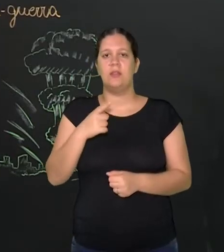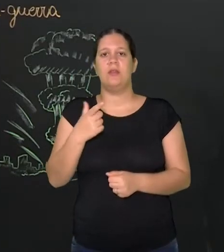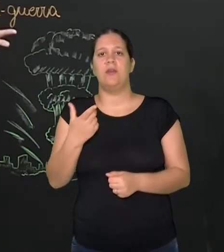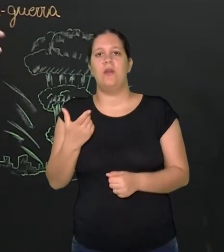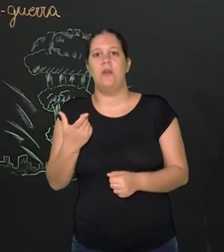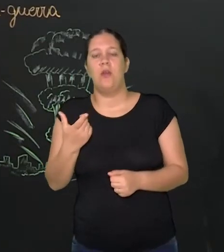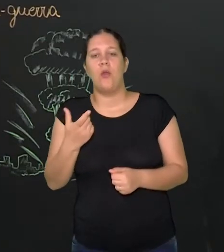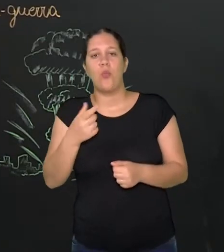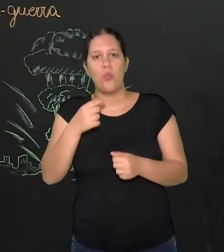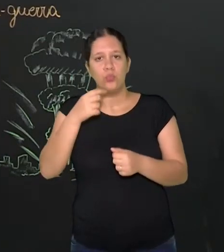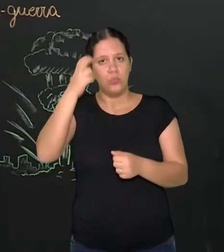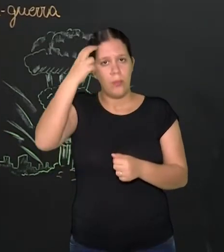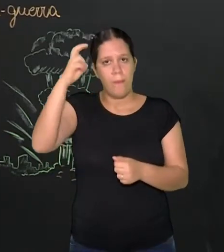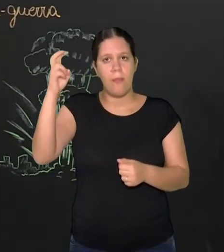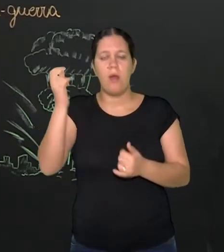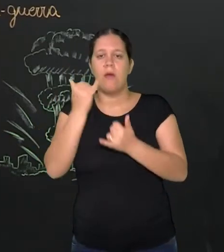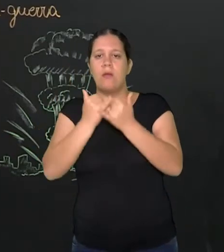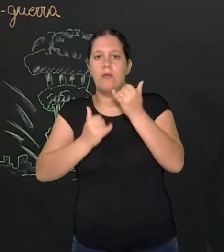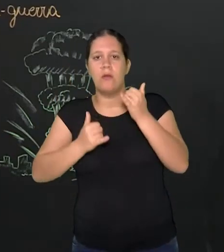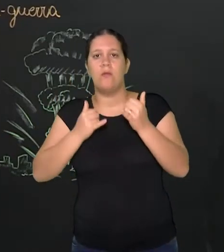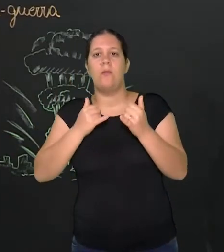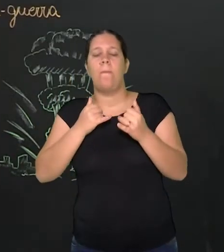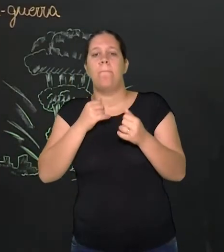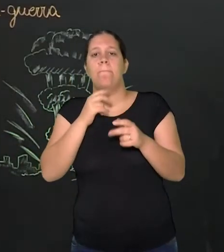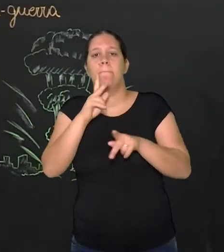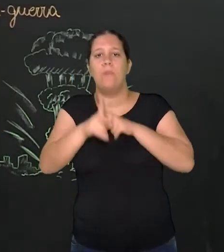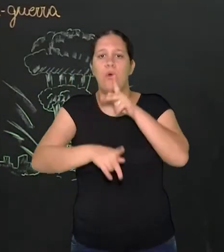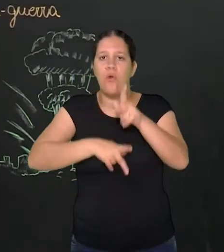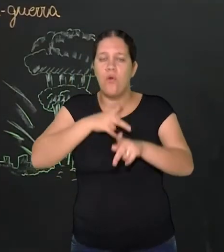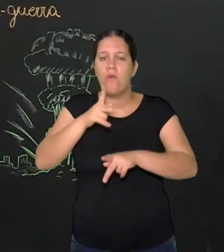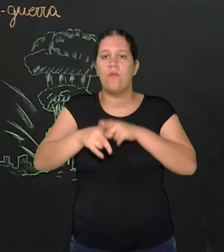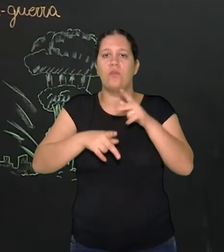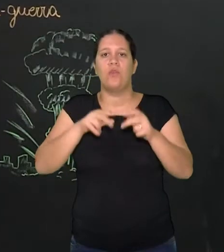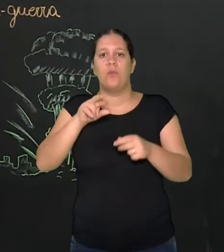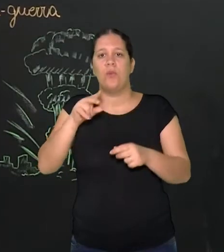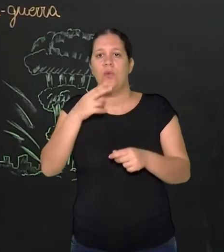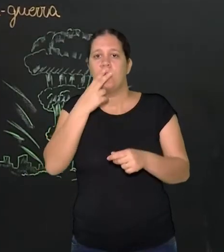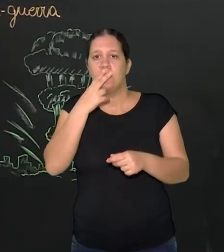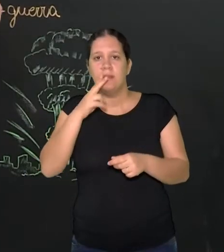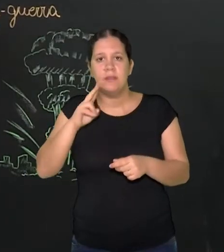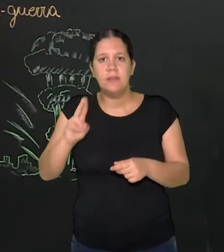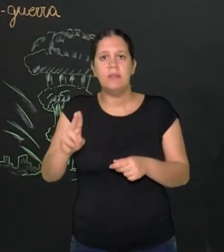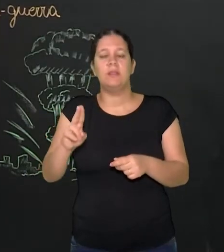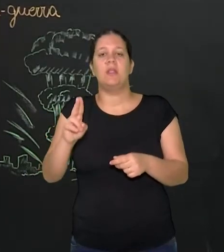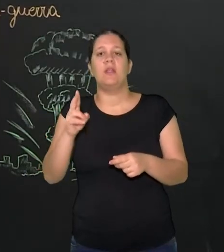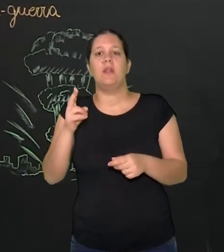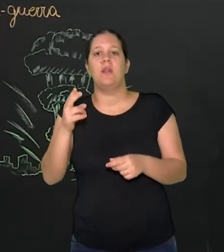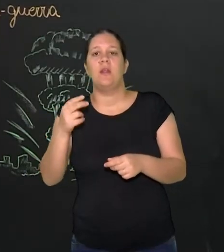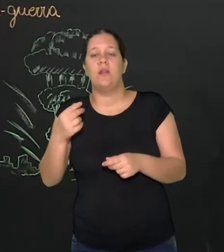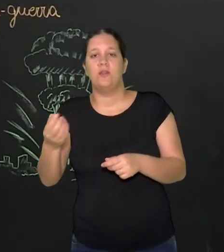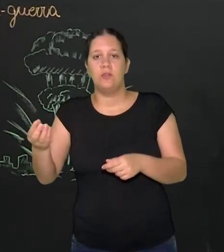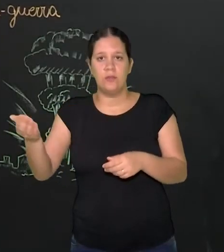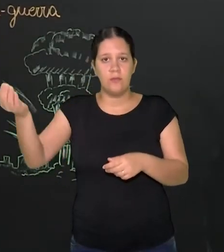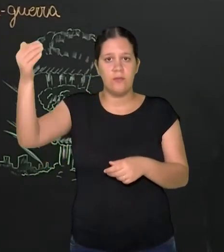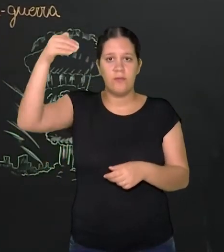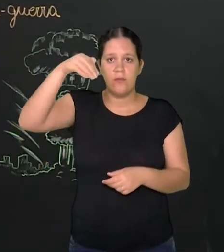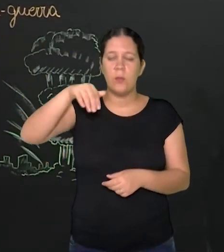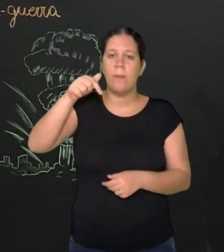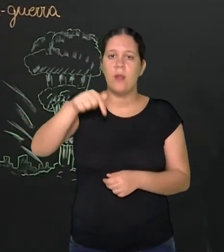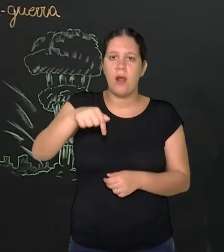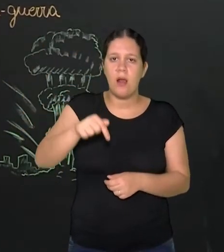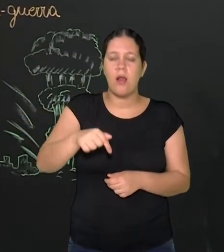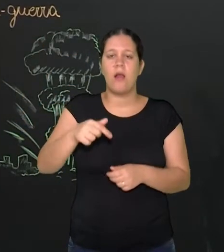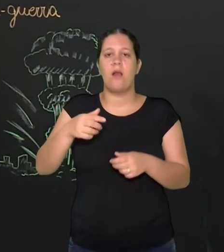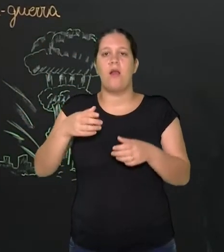origem cultural parecida, germânica, então eram povos irmãos. Hitler desfilou na capital da Áustria, que era Viena, em